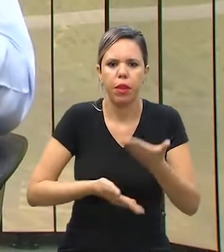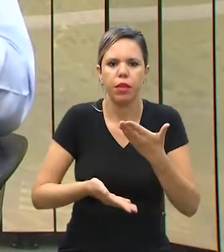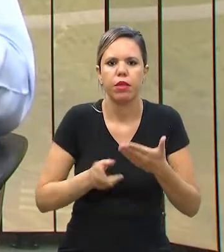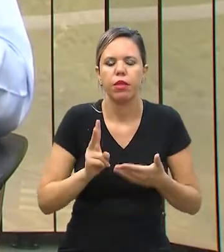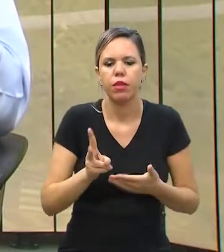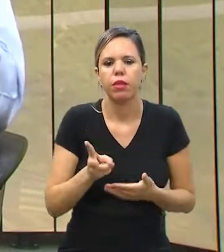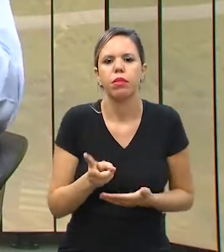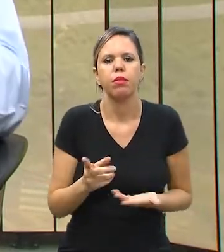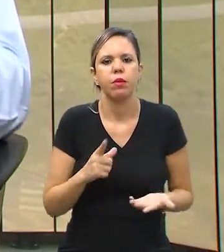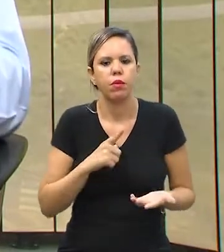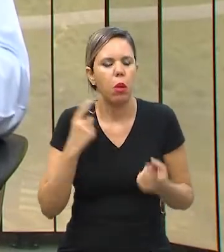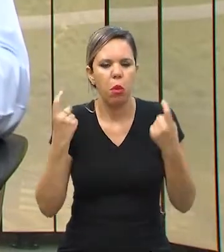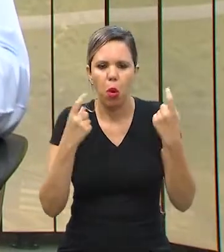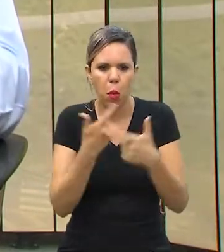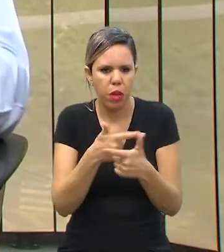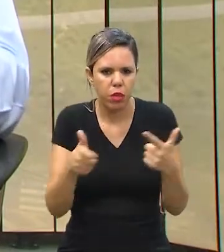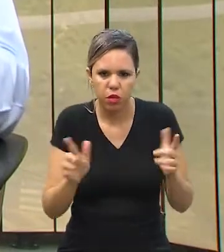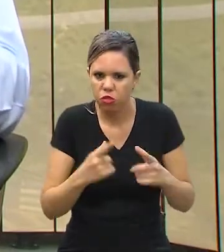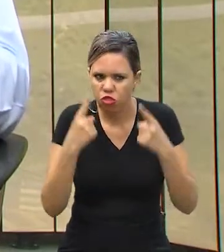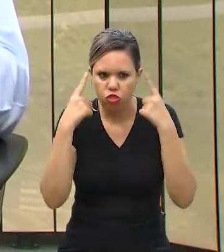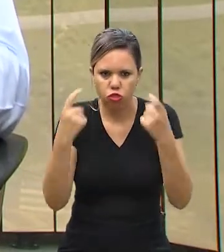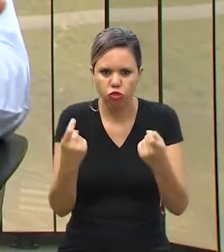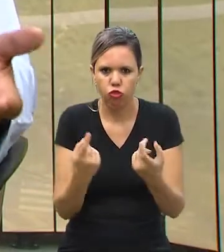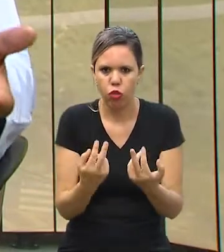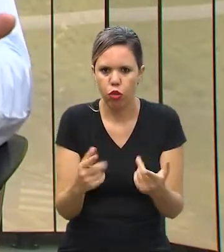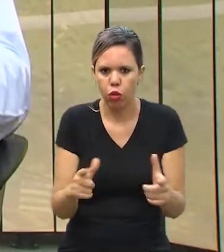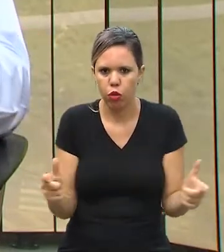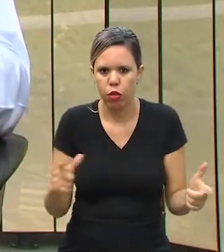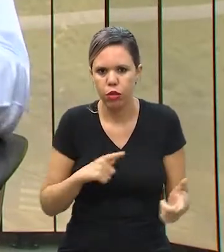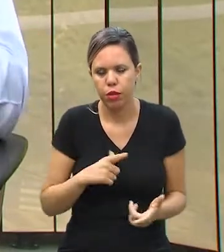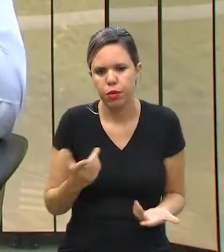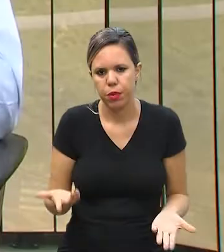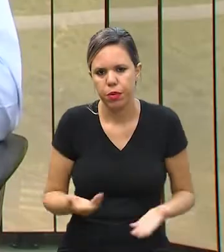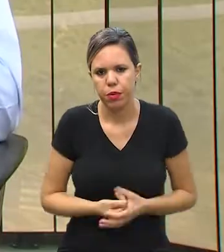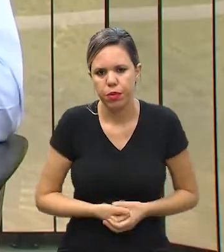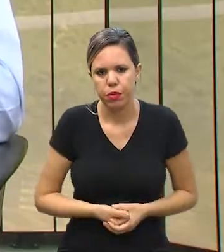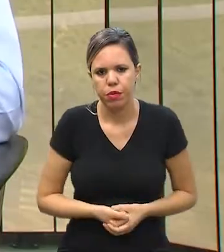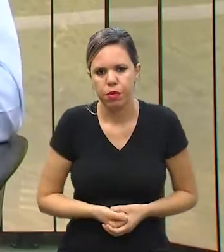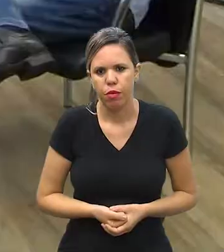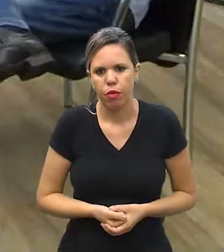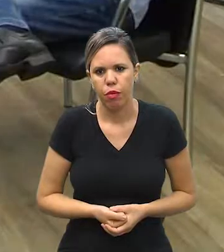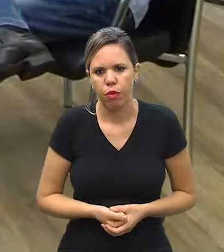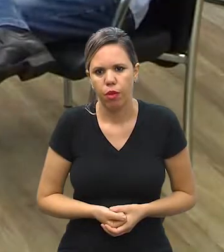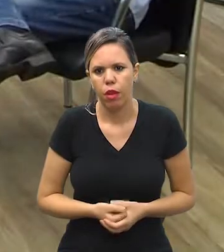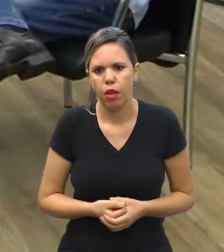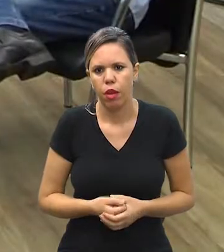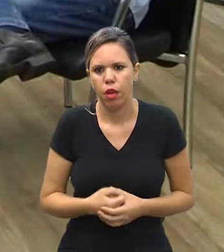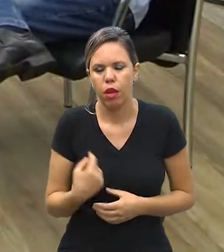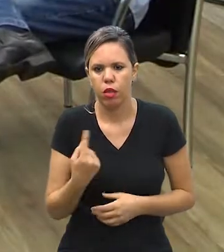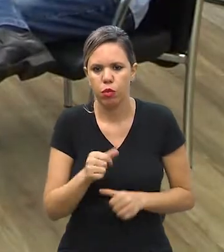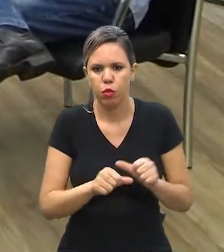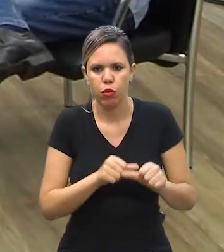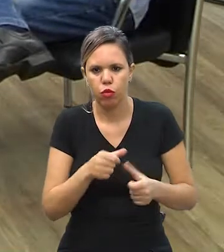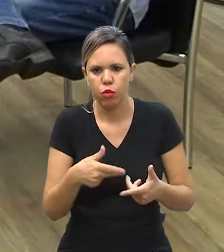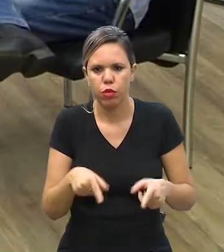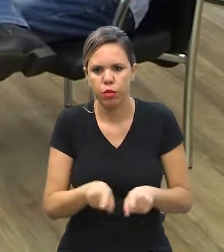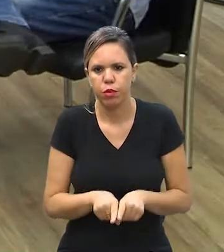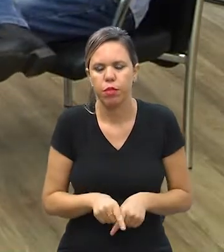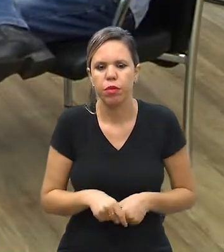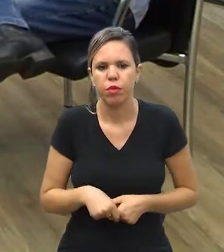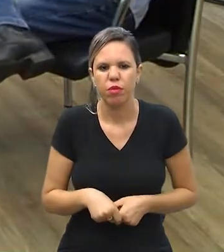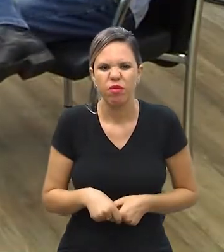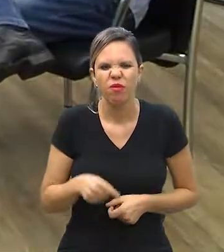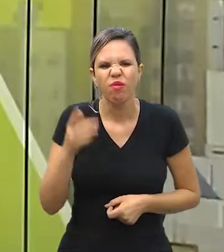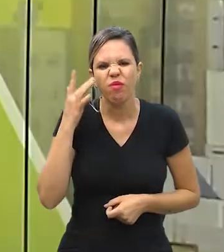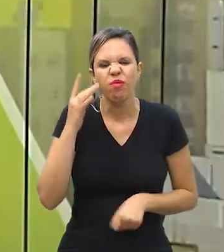sem preocupação, não tinha a violência também que nós temos hoje, né? Então acaba mudando também a situação. Você